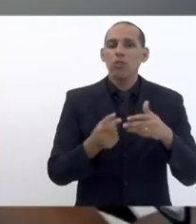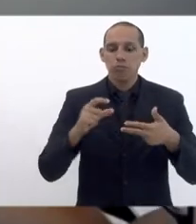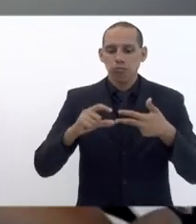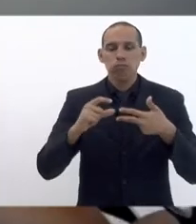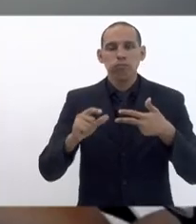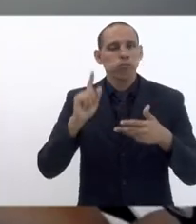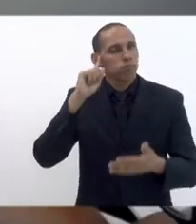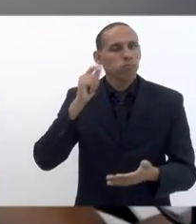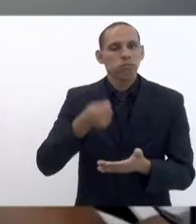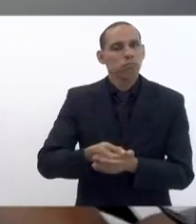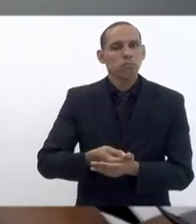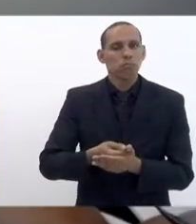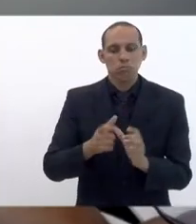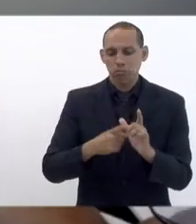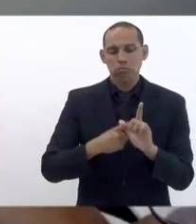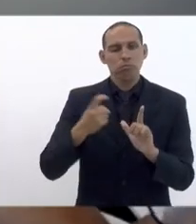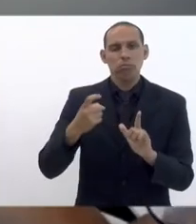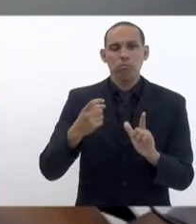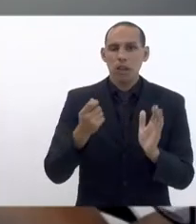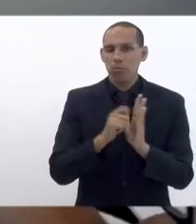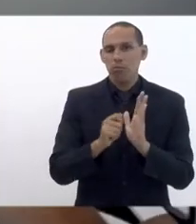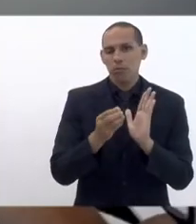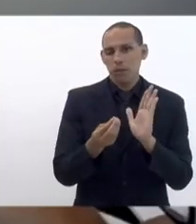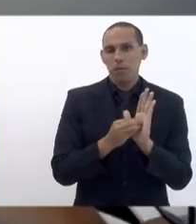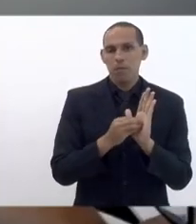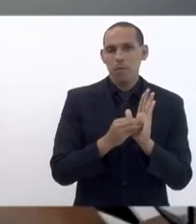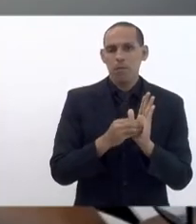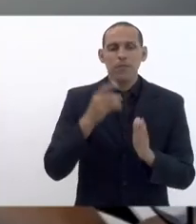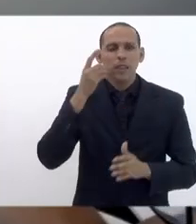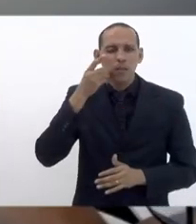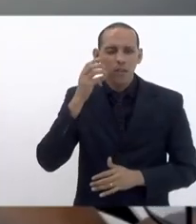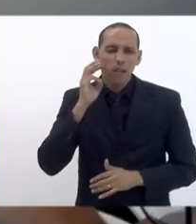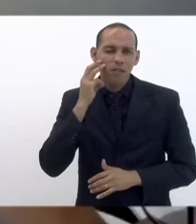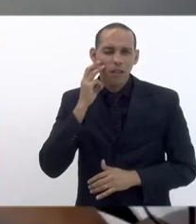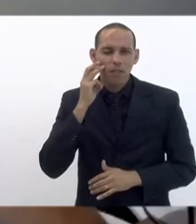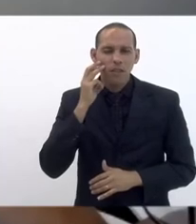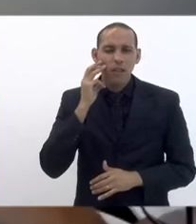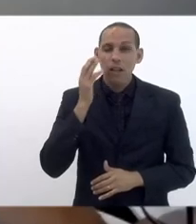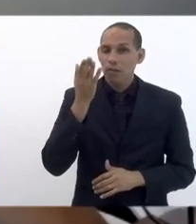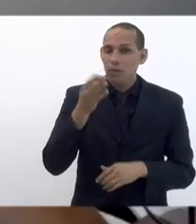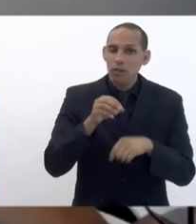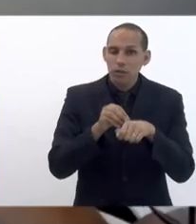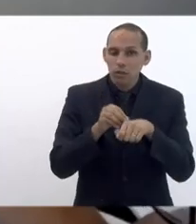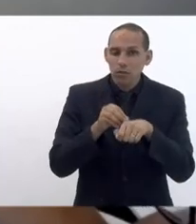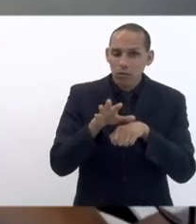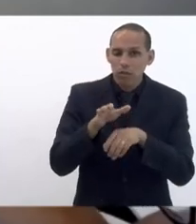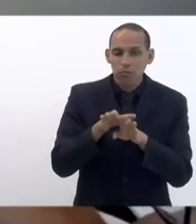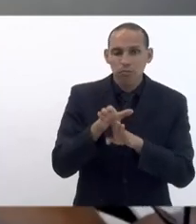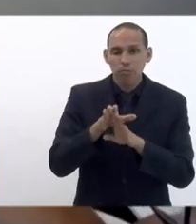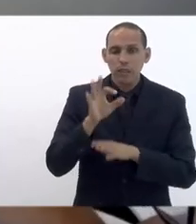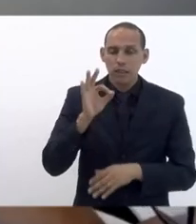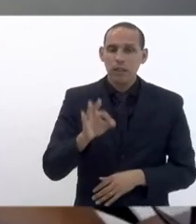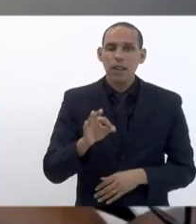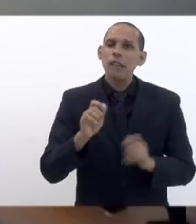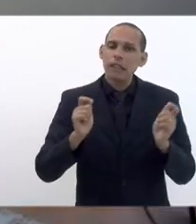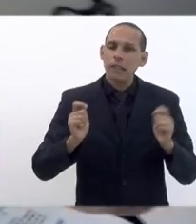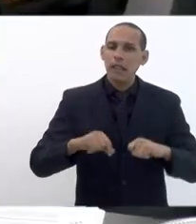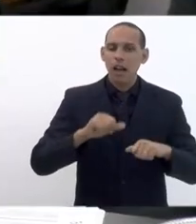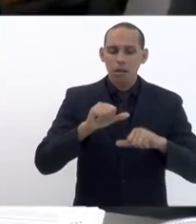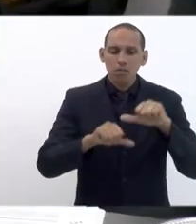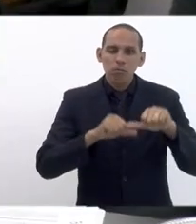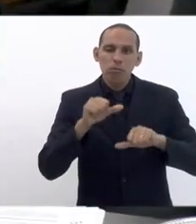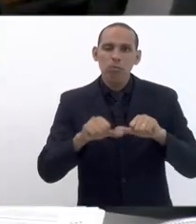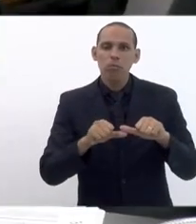sua autonomia. Isso está escrito. Deputado, né? Valdec, a sua sugestão é correta. Acho que a gente pode corrigir